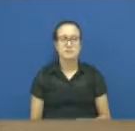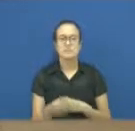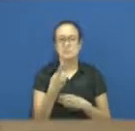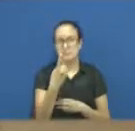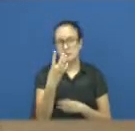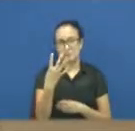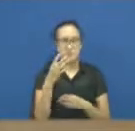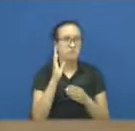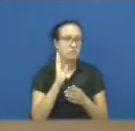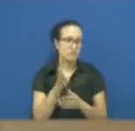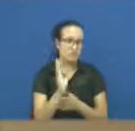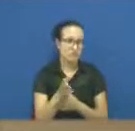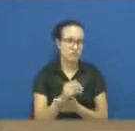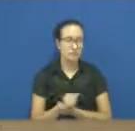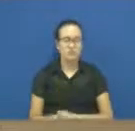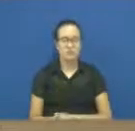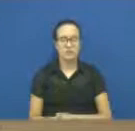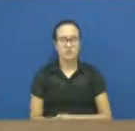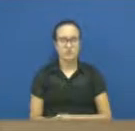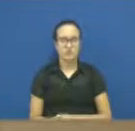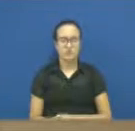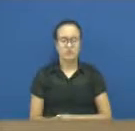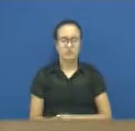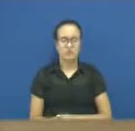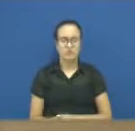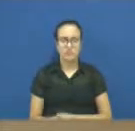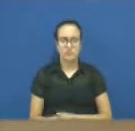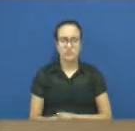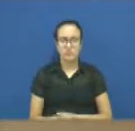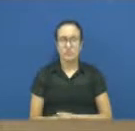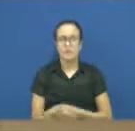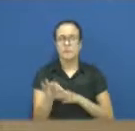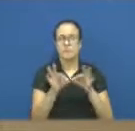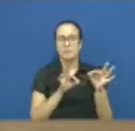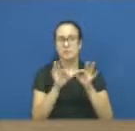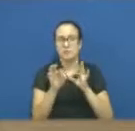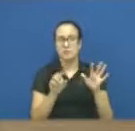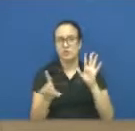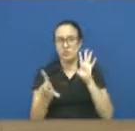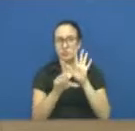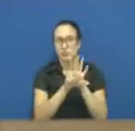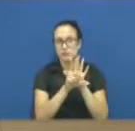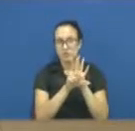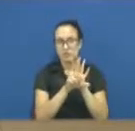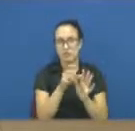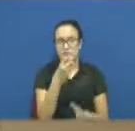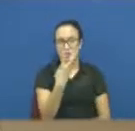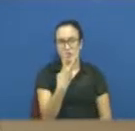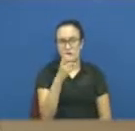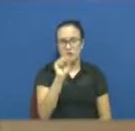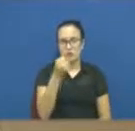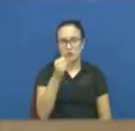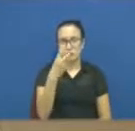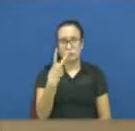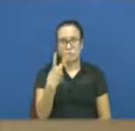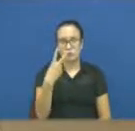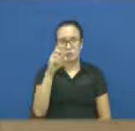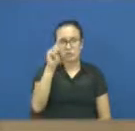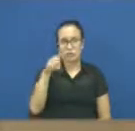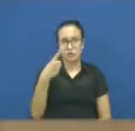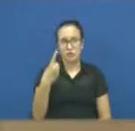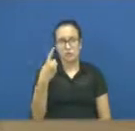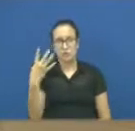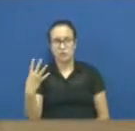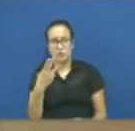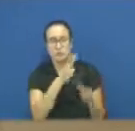nesta noite, por inversão de pauta. Apreciaremos, então, o item 15º da pauta. Projeto de lei 282